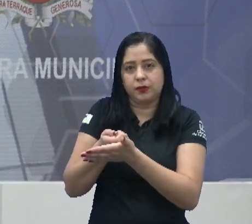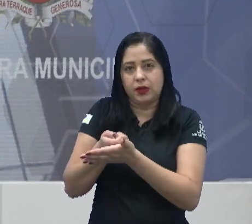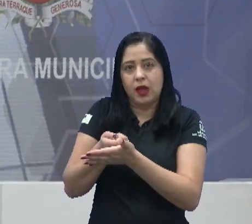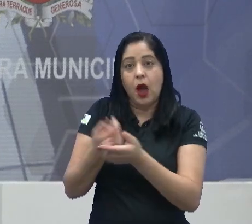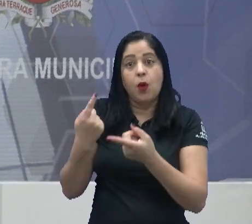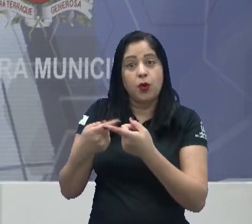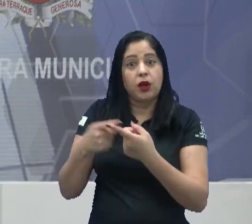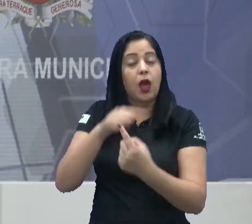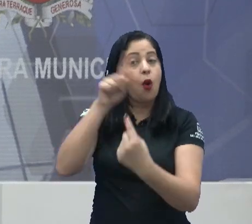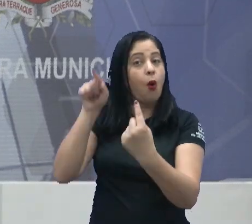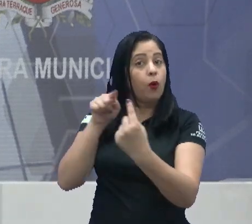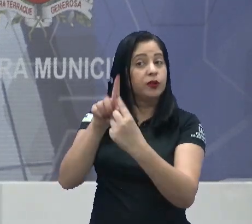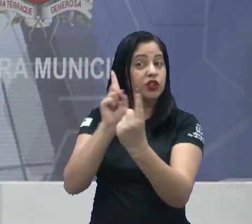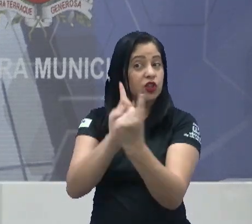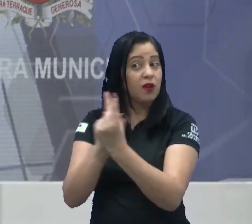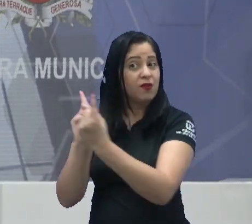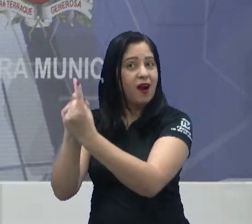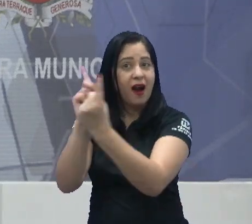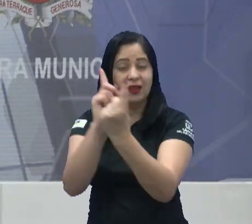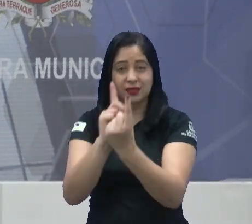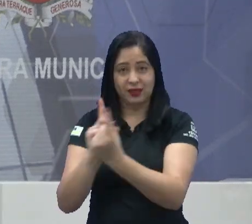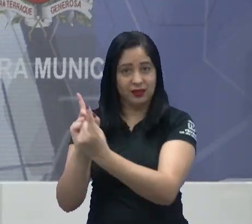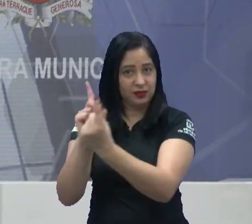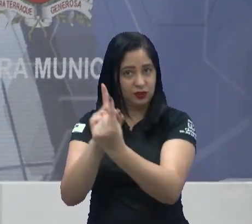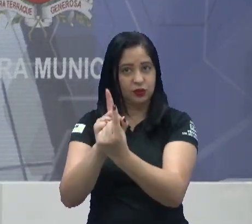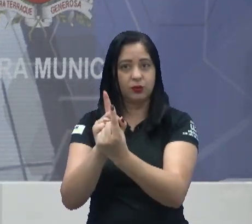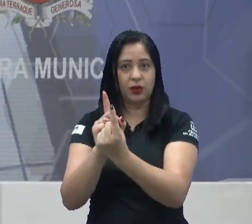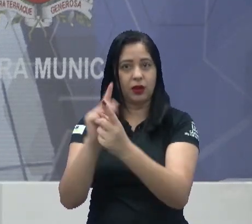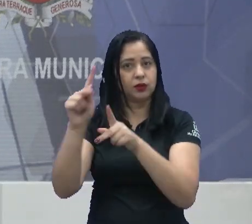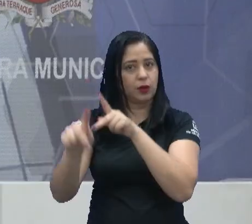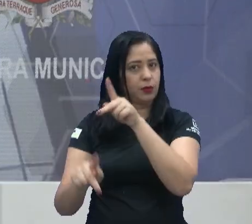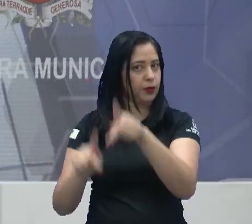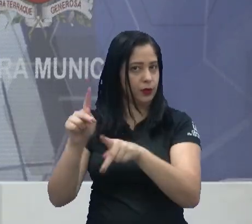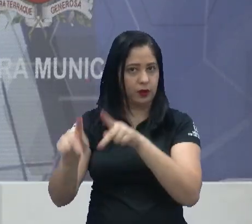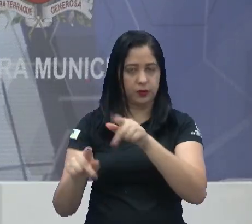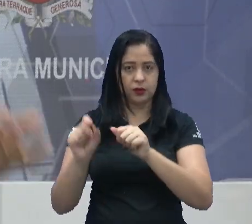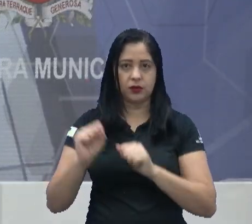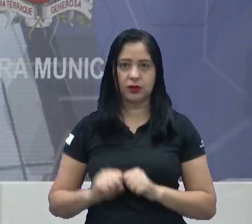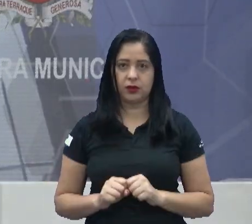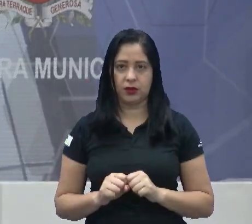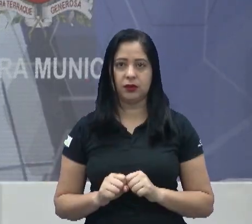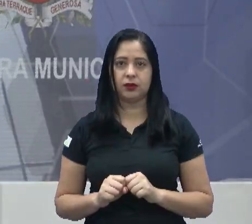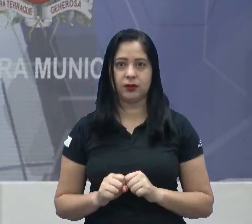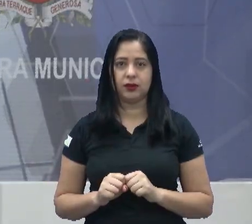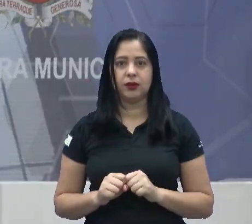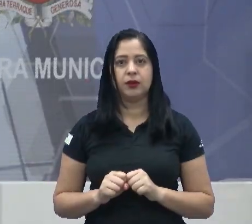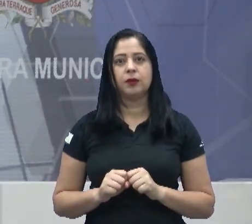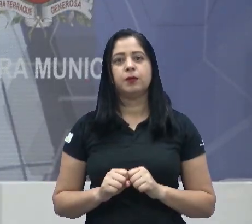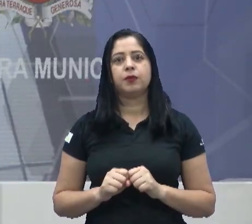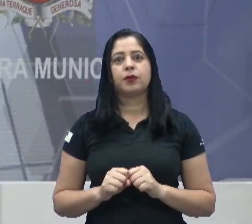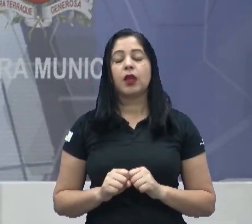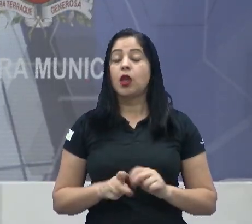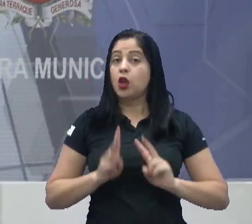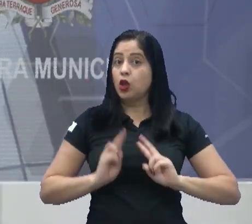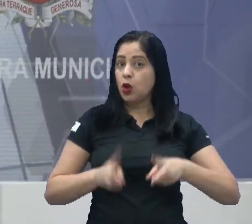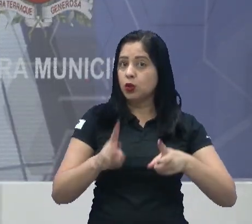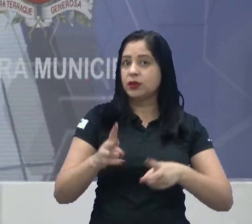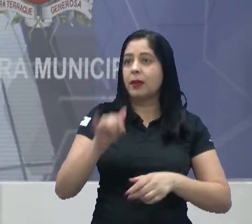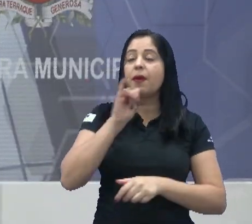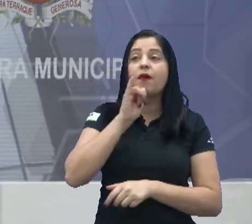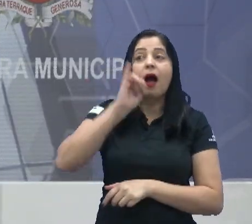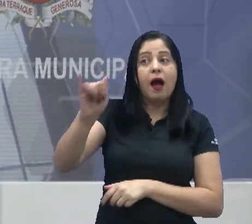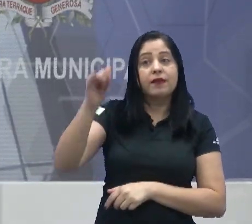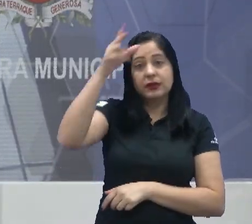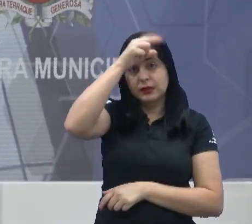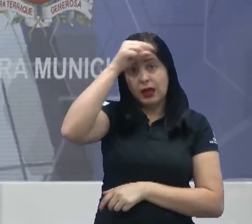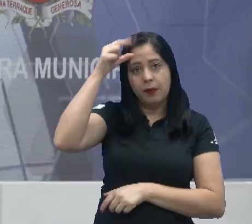as pessoas. Estarei levando as nossas reivindicações, como antes, ao governo municipal. E